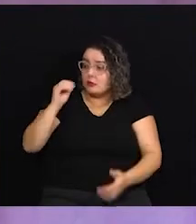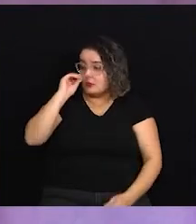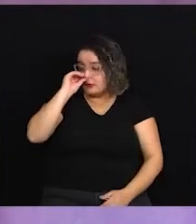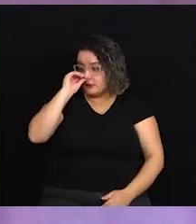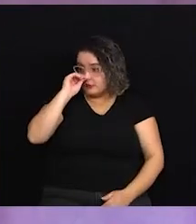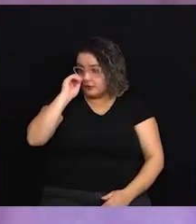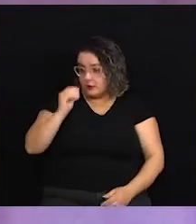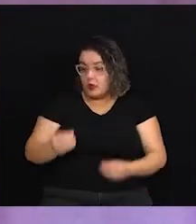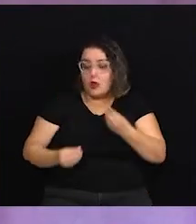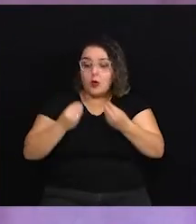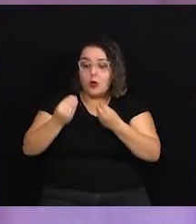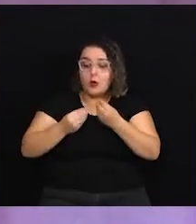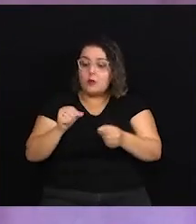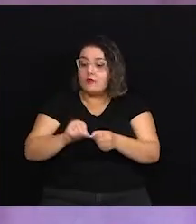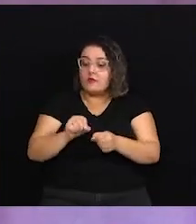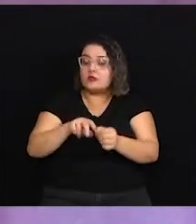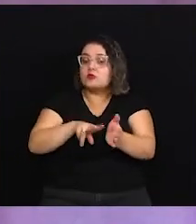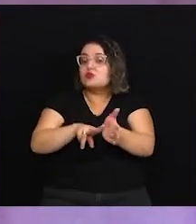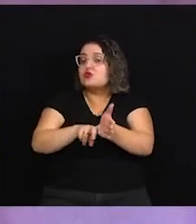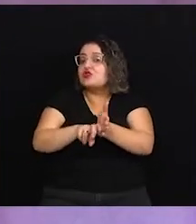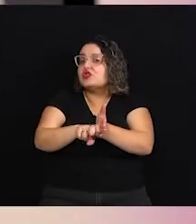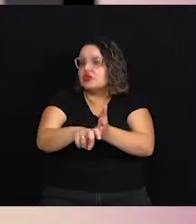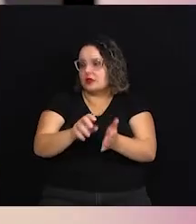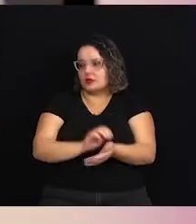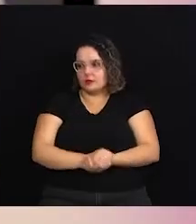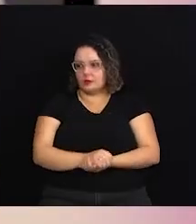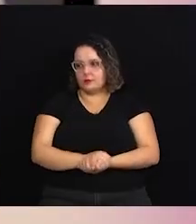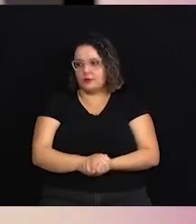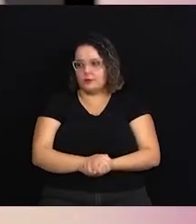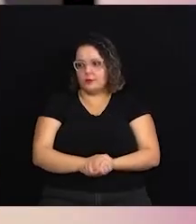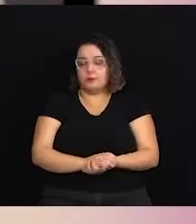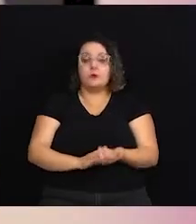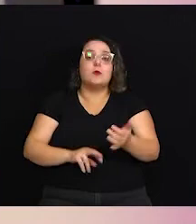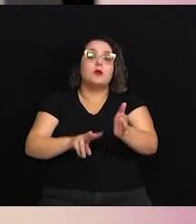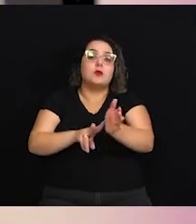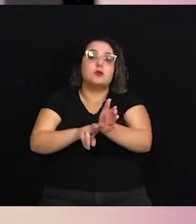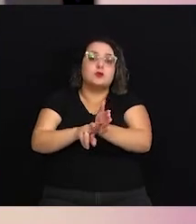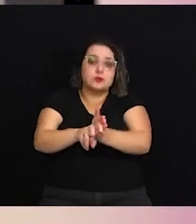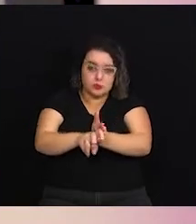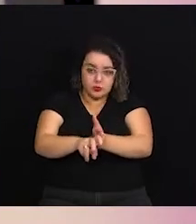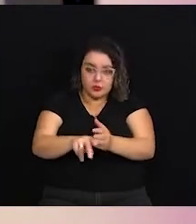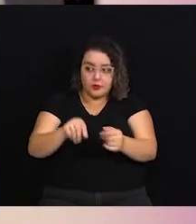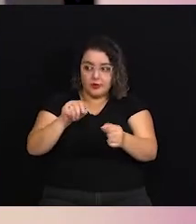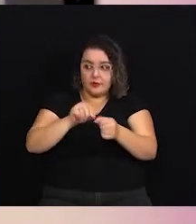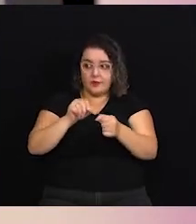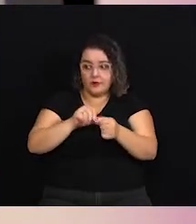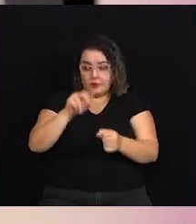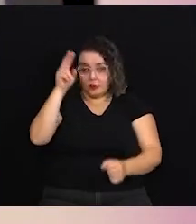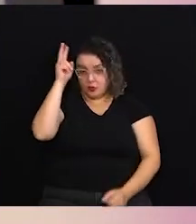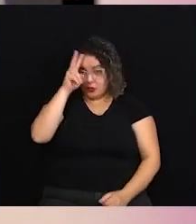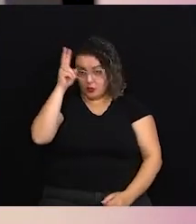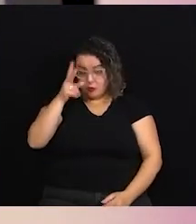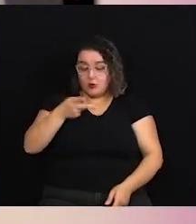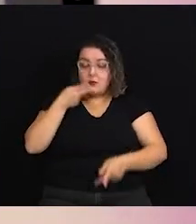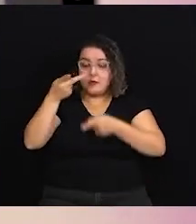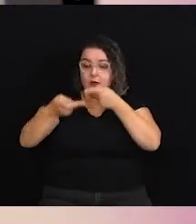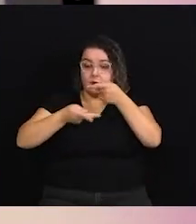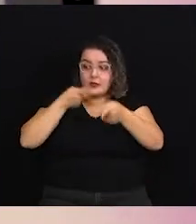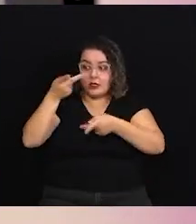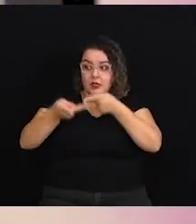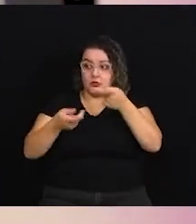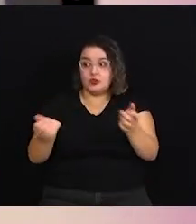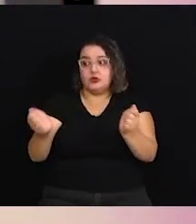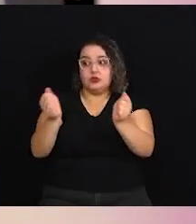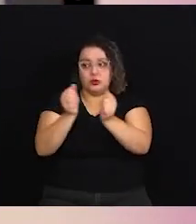como que é feito o diagnóstico e o diagnóstico é feito pela história que o paciente